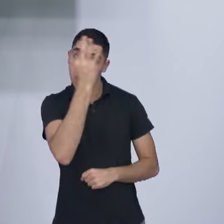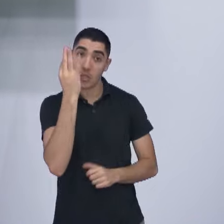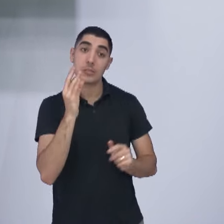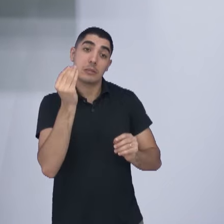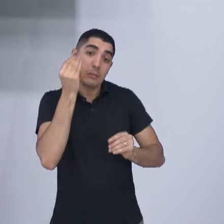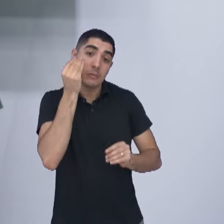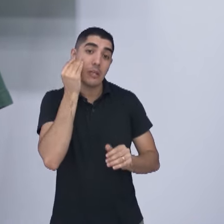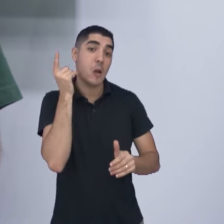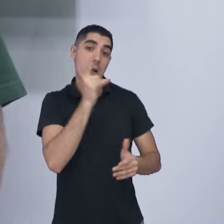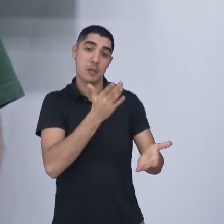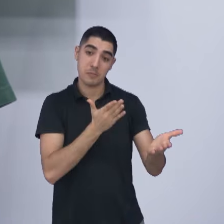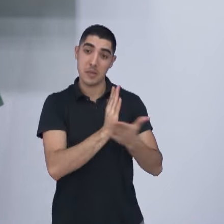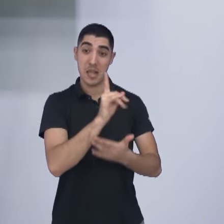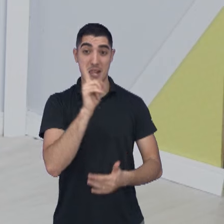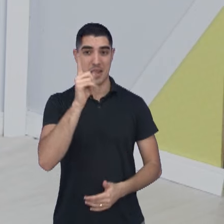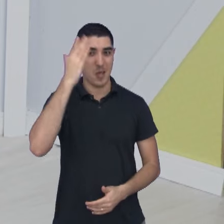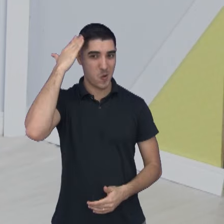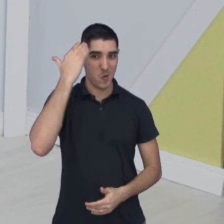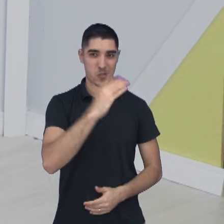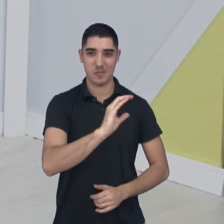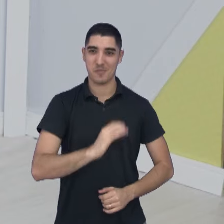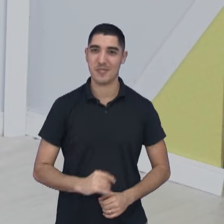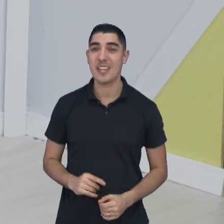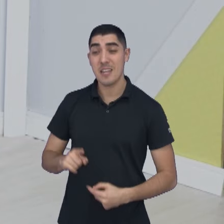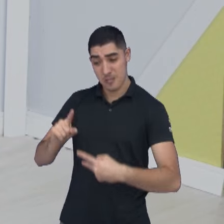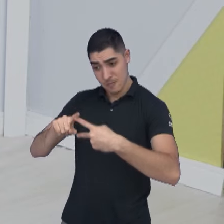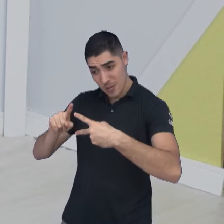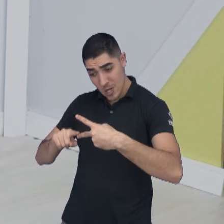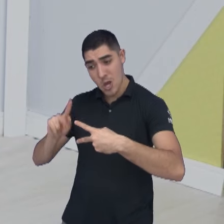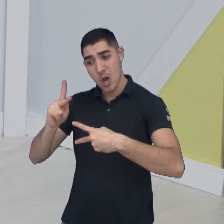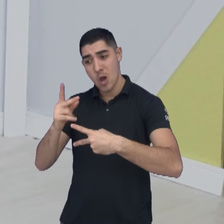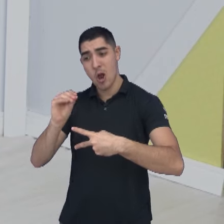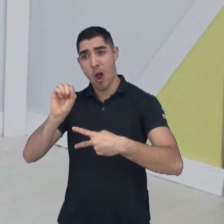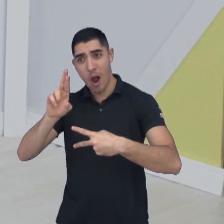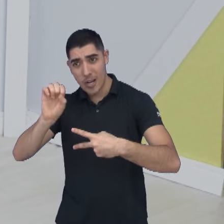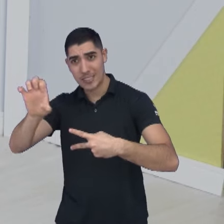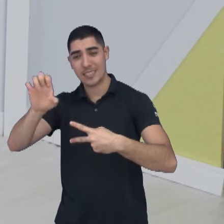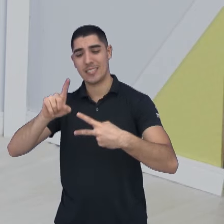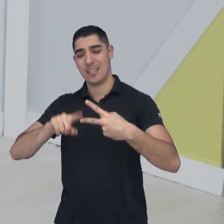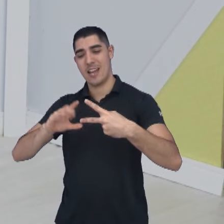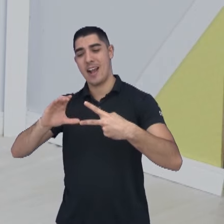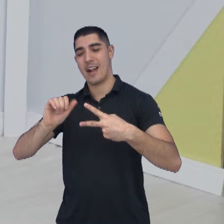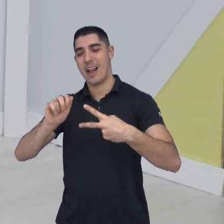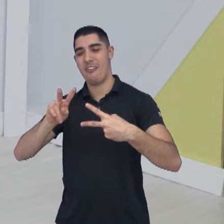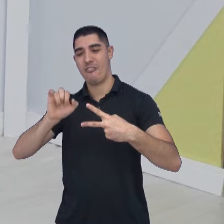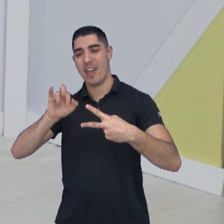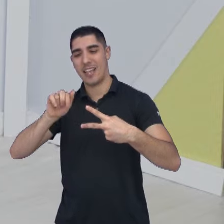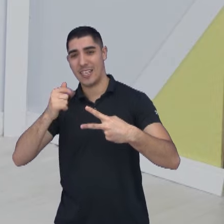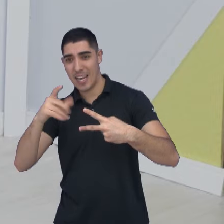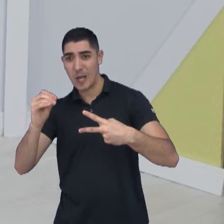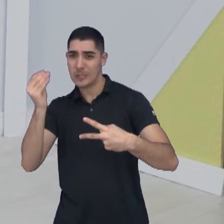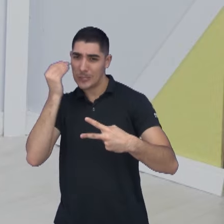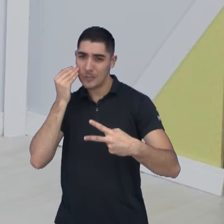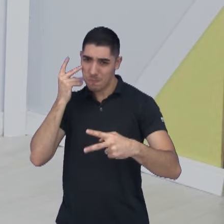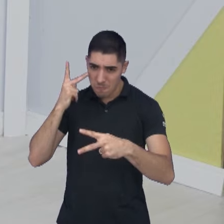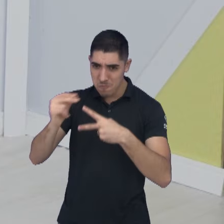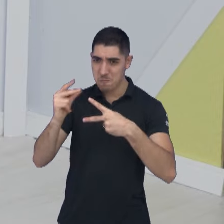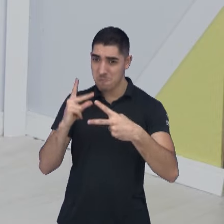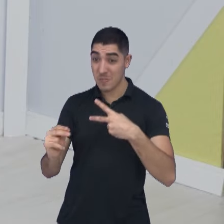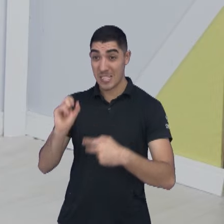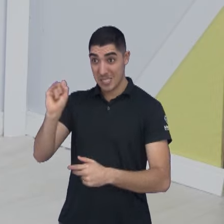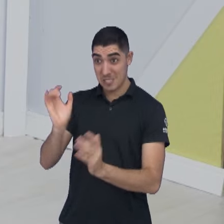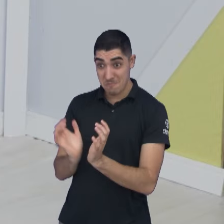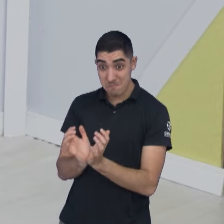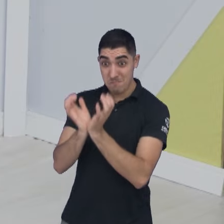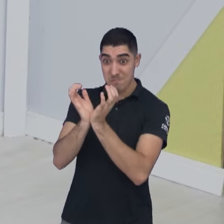boa colocação lá de Curitiba. Vamos, Horse, vamos, Caveirão, vamos ganhar lá o título, vamos trazer aqui para São José dos Campos. Se trouxer título, vai vir aqui no programa. Brunão, vai